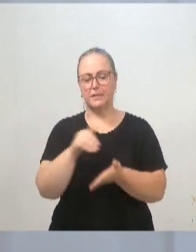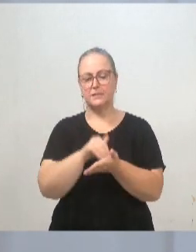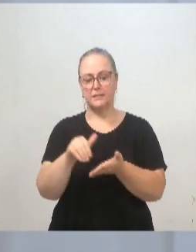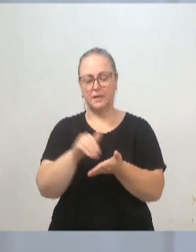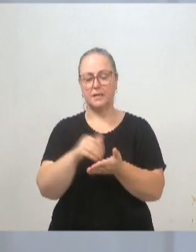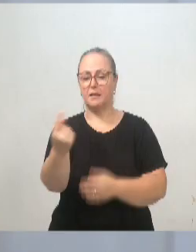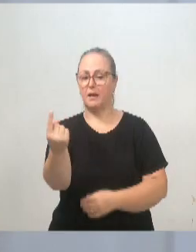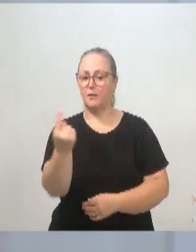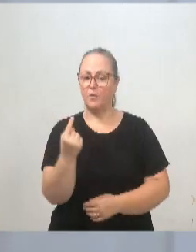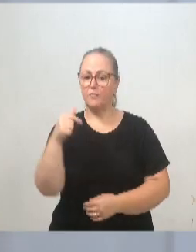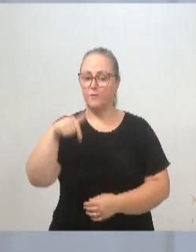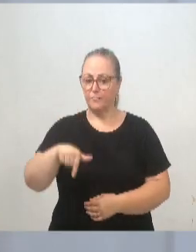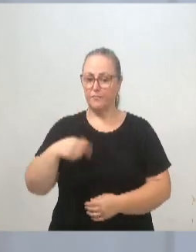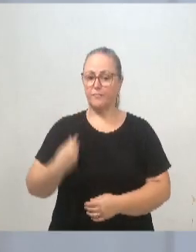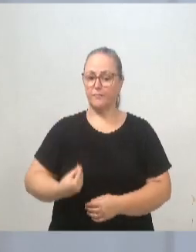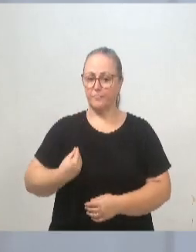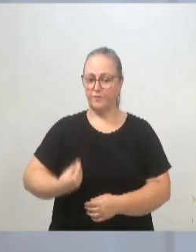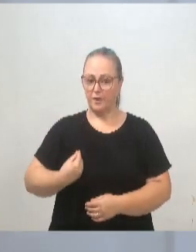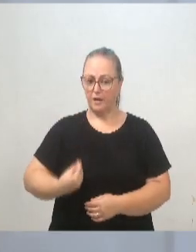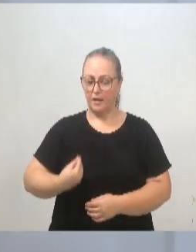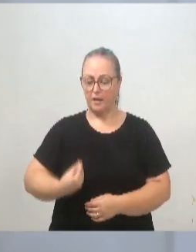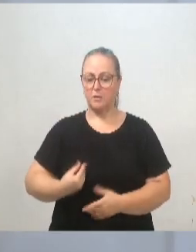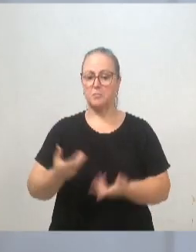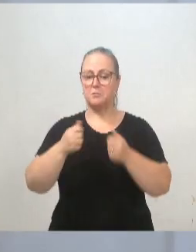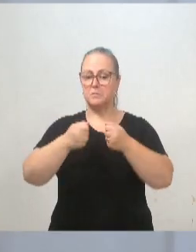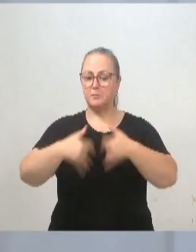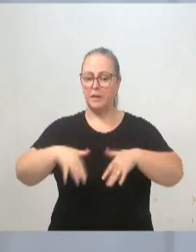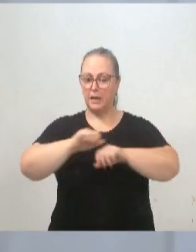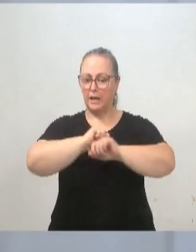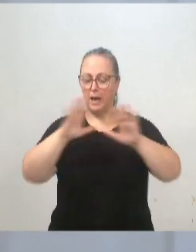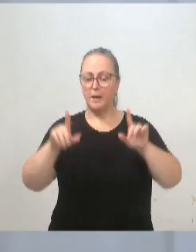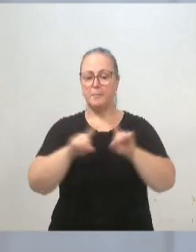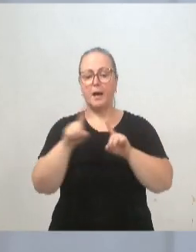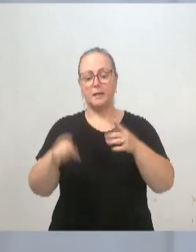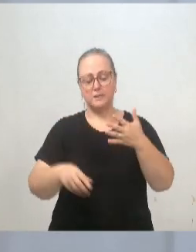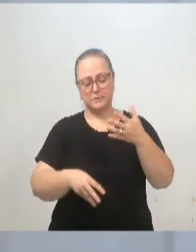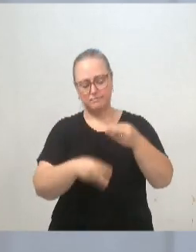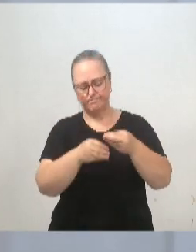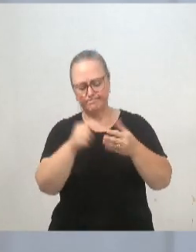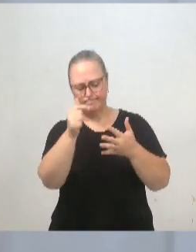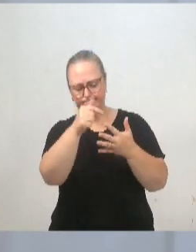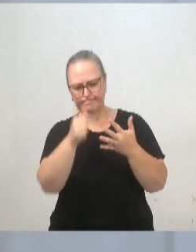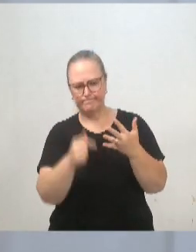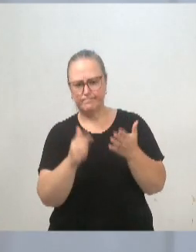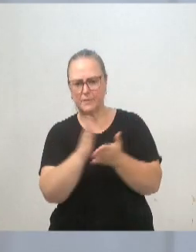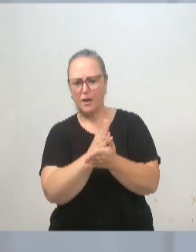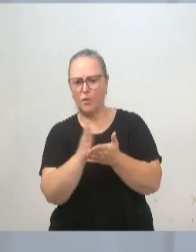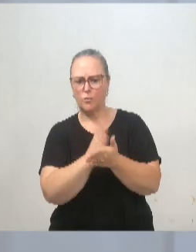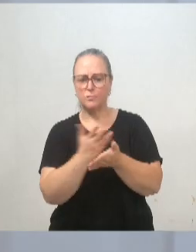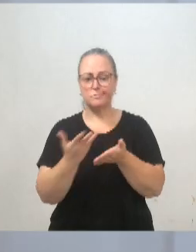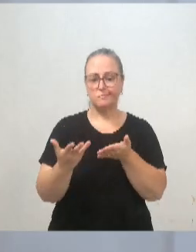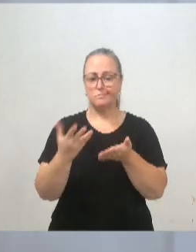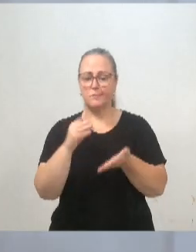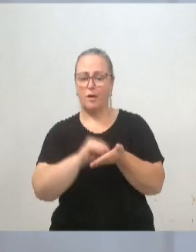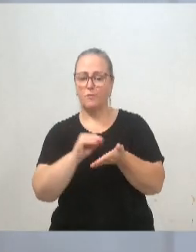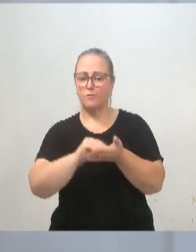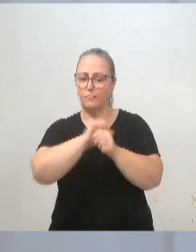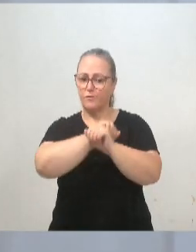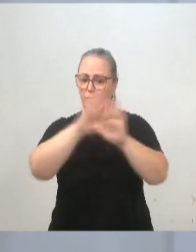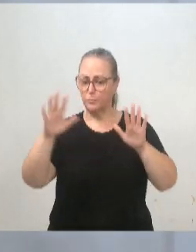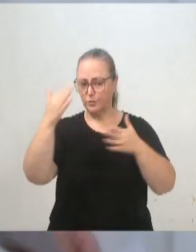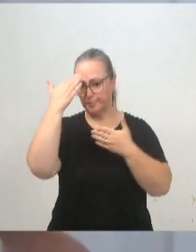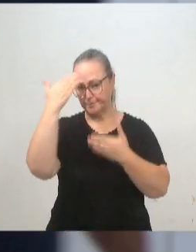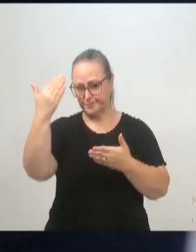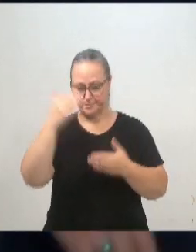ter vindo aqui, né, dar alguns esclarecimentos, mas fica aqui algumas colocações que ficaram ainda sem os devidos esclarecimentos. Obrigado.